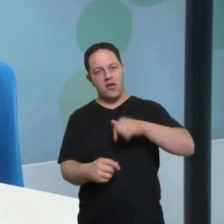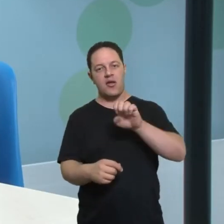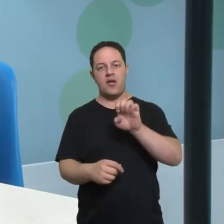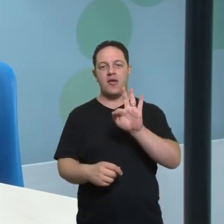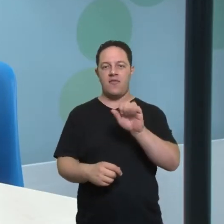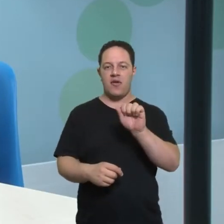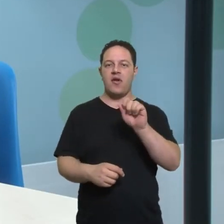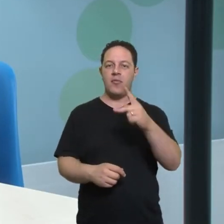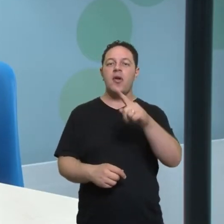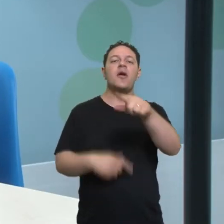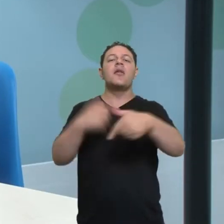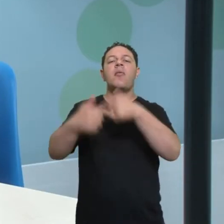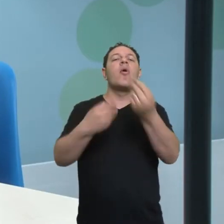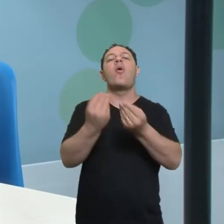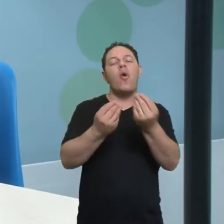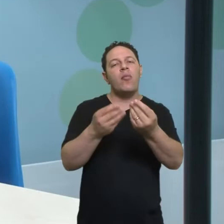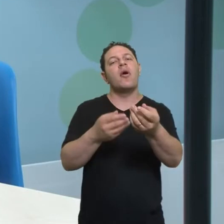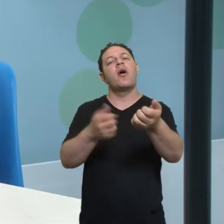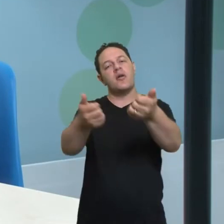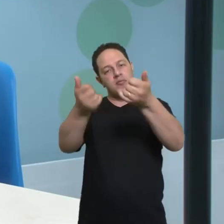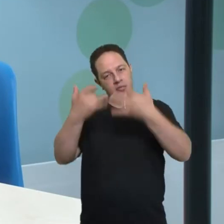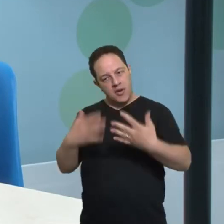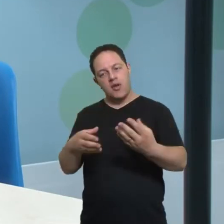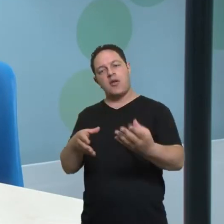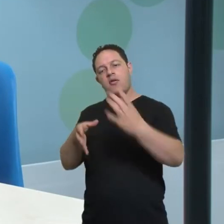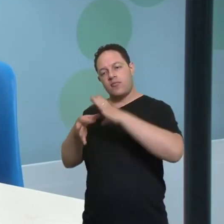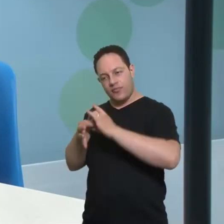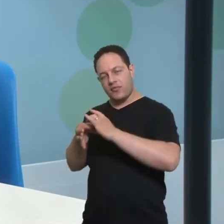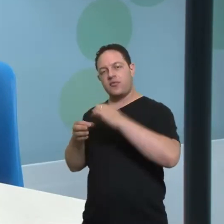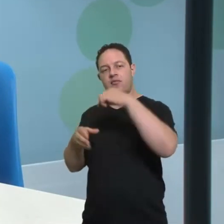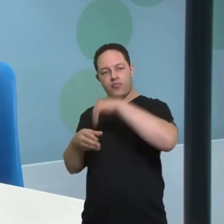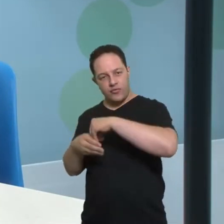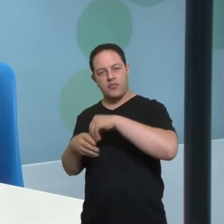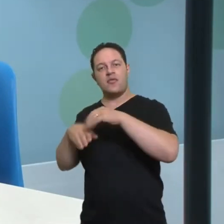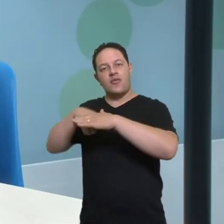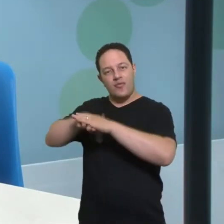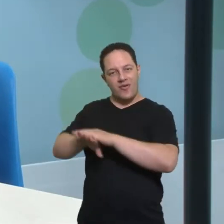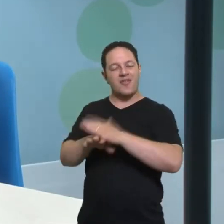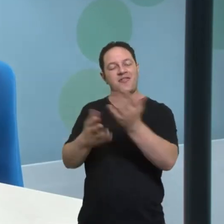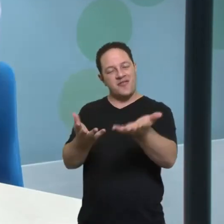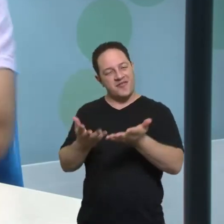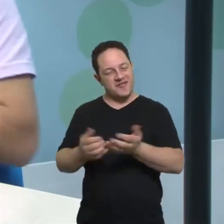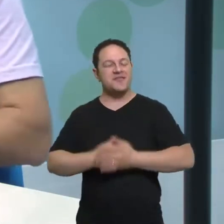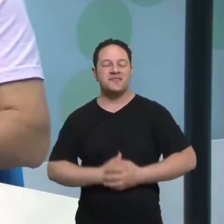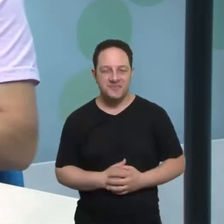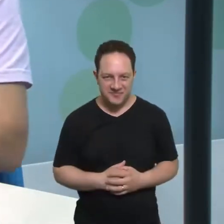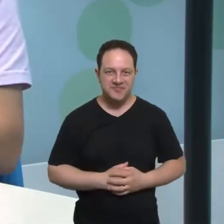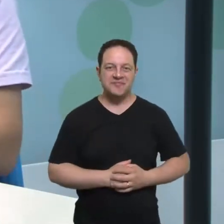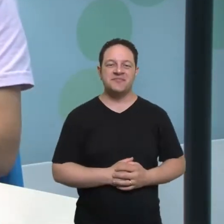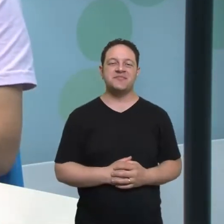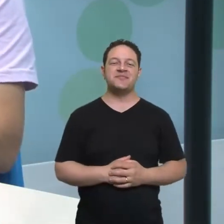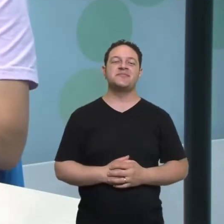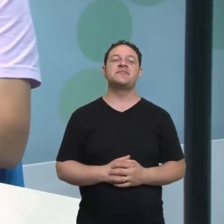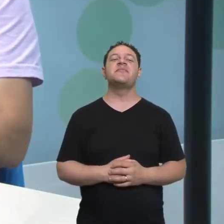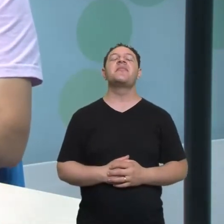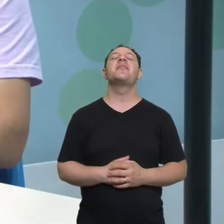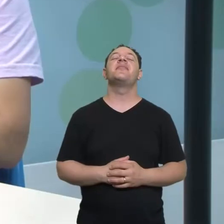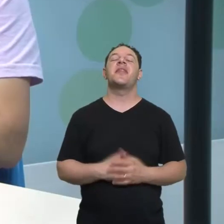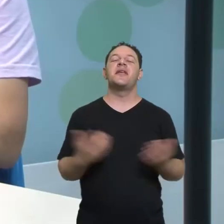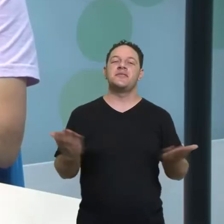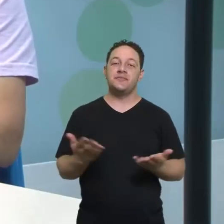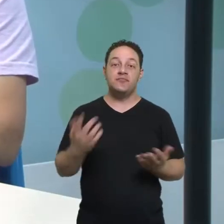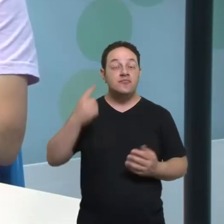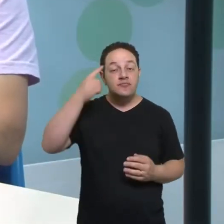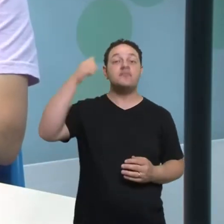a gente poder veicular o trabalho de vocês aí no próximo ano mas fica aqui o convite muito bem então agora nós vamos